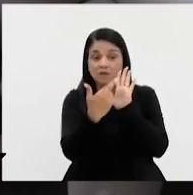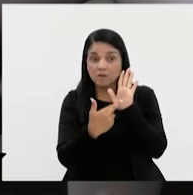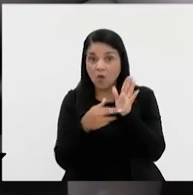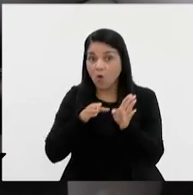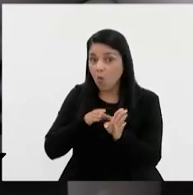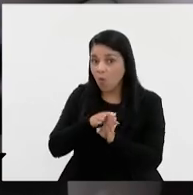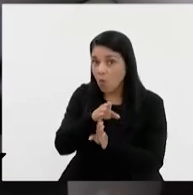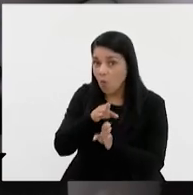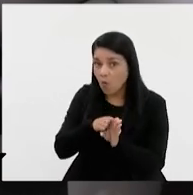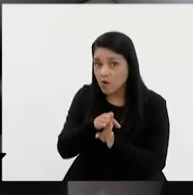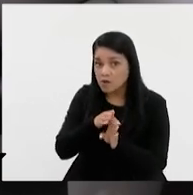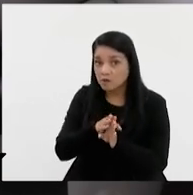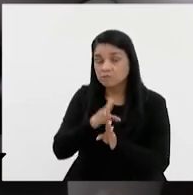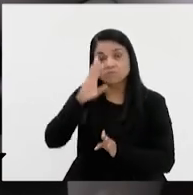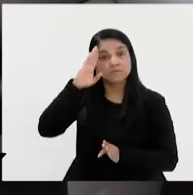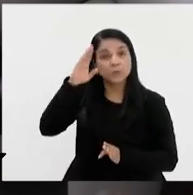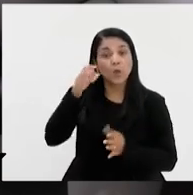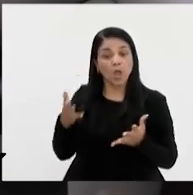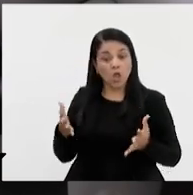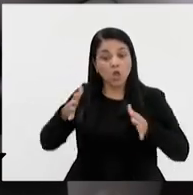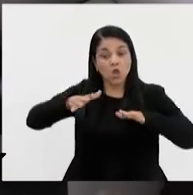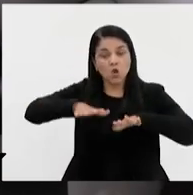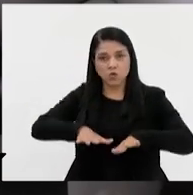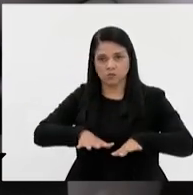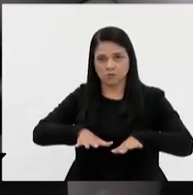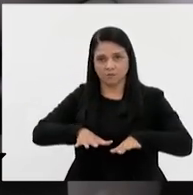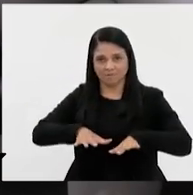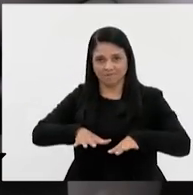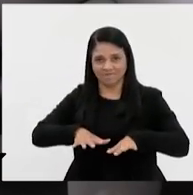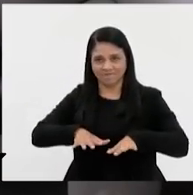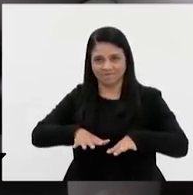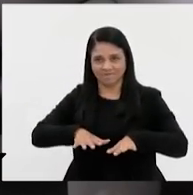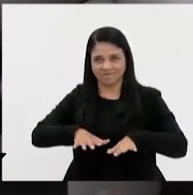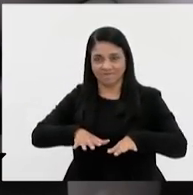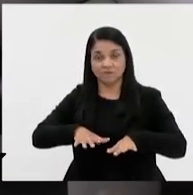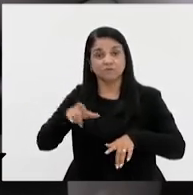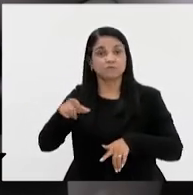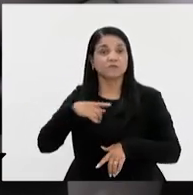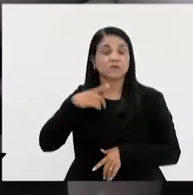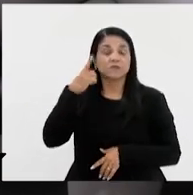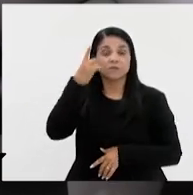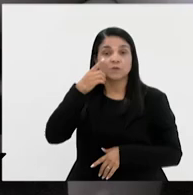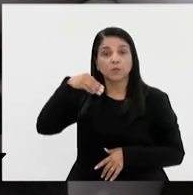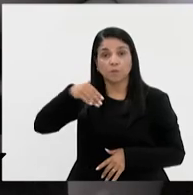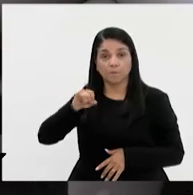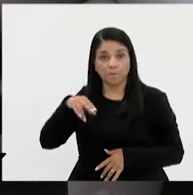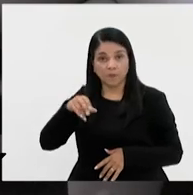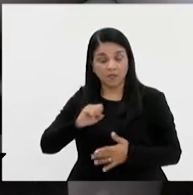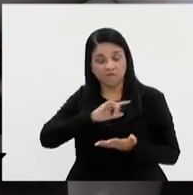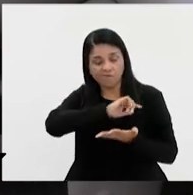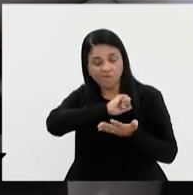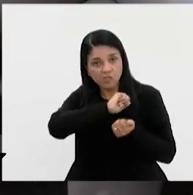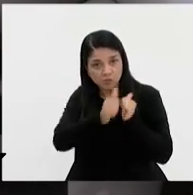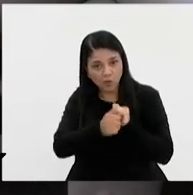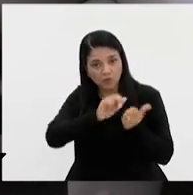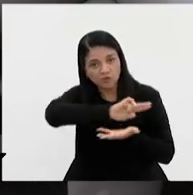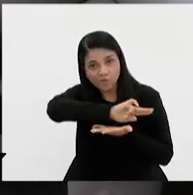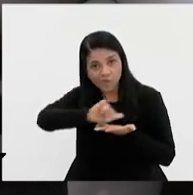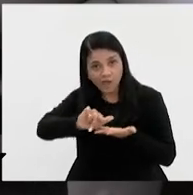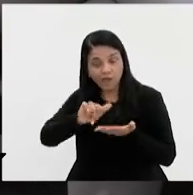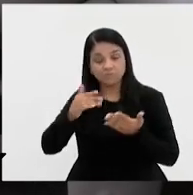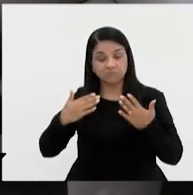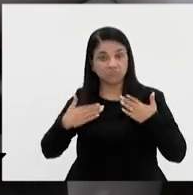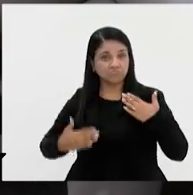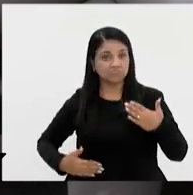que se balize no princípio da inclusão. Ou seja, o deputado Carlos Mink deu o exemplo de uma série de esportes em que a questão